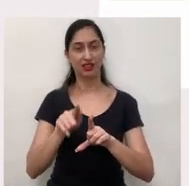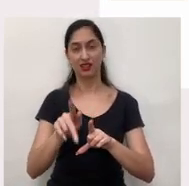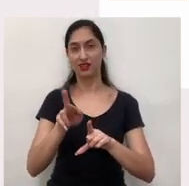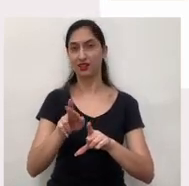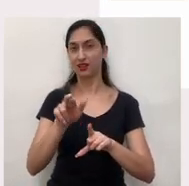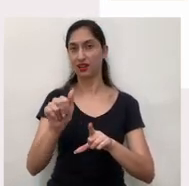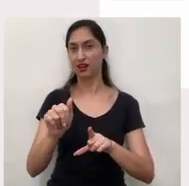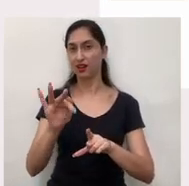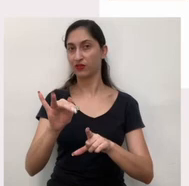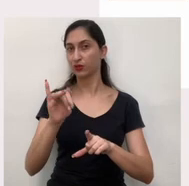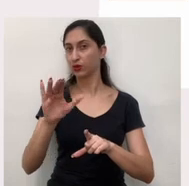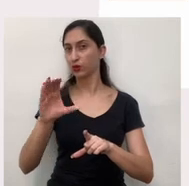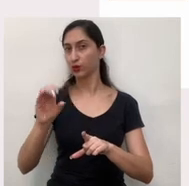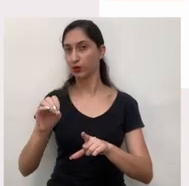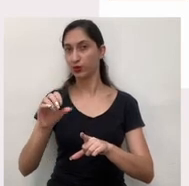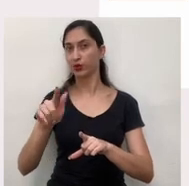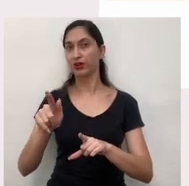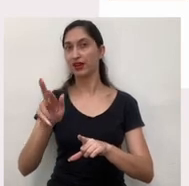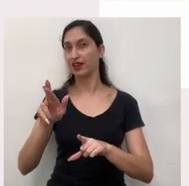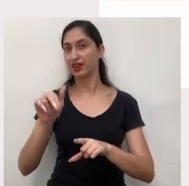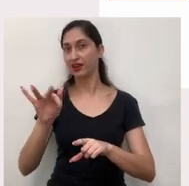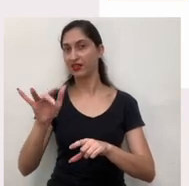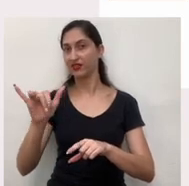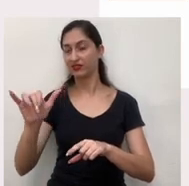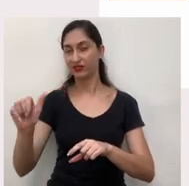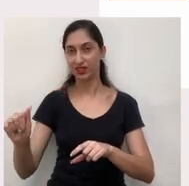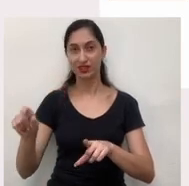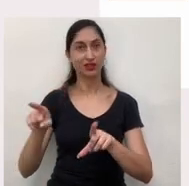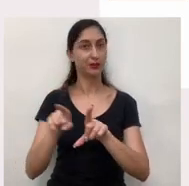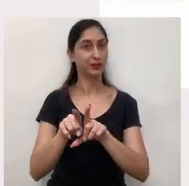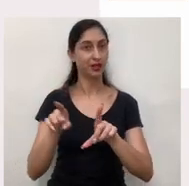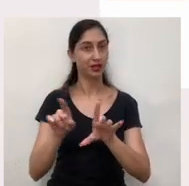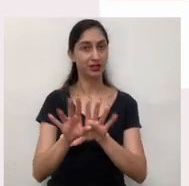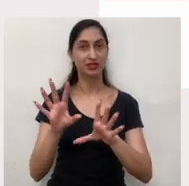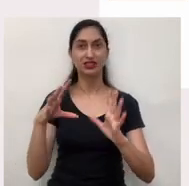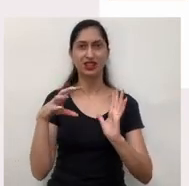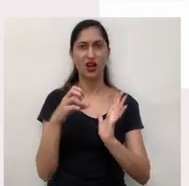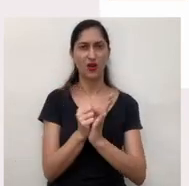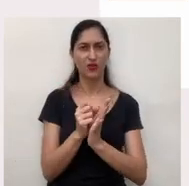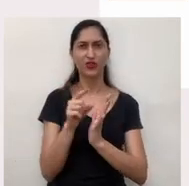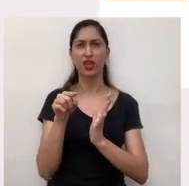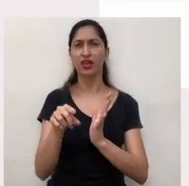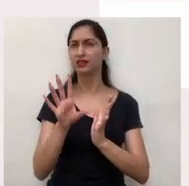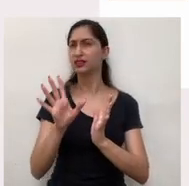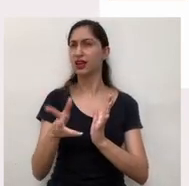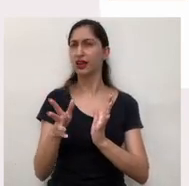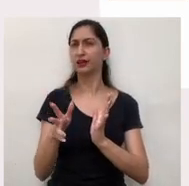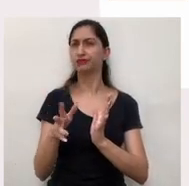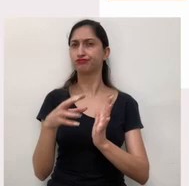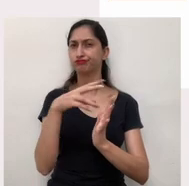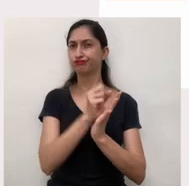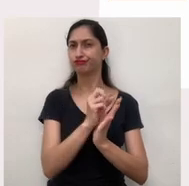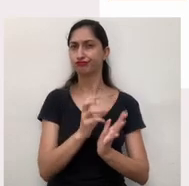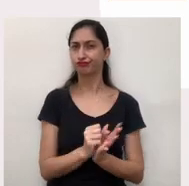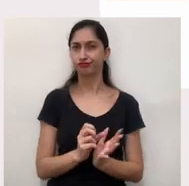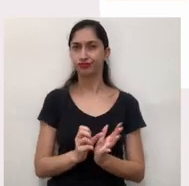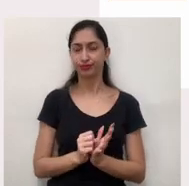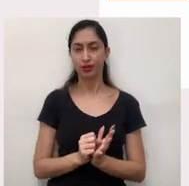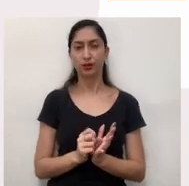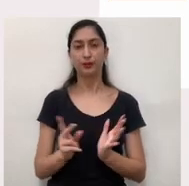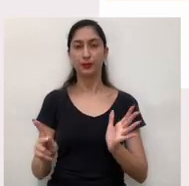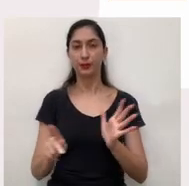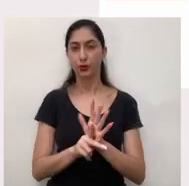Grafografia, o Ainda que Dura, do Aruan Matos e a Flávia Rigaldo, uma espécie de inventário de